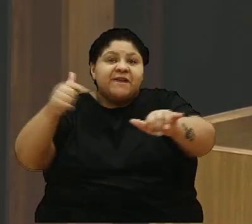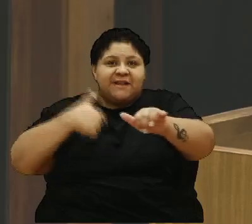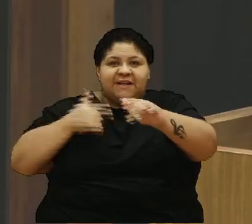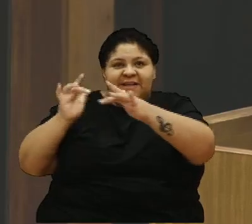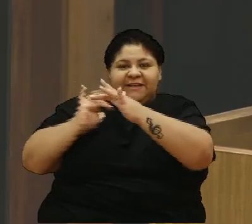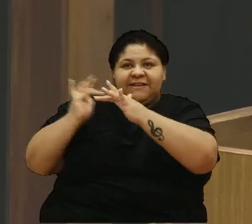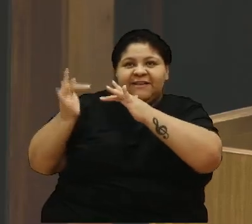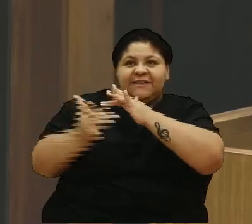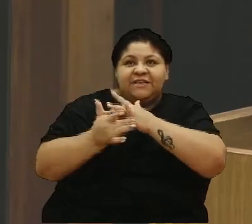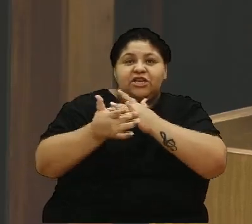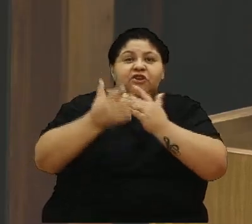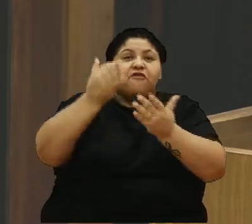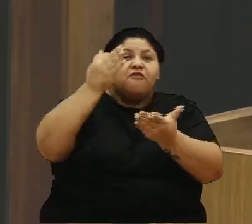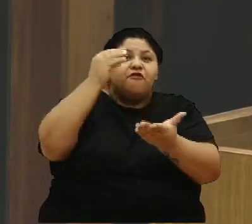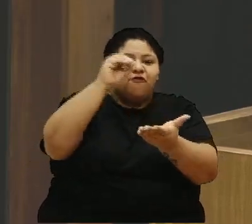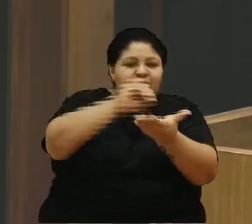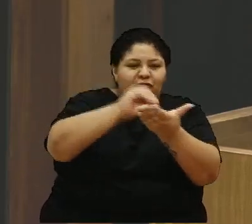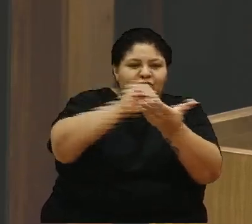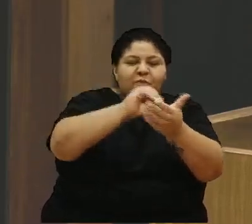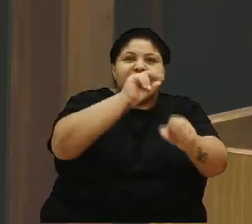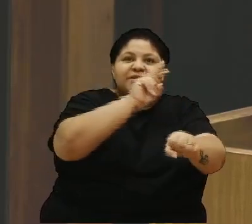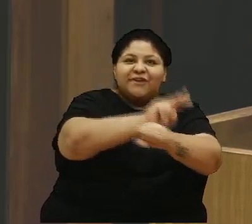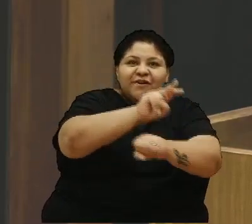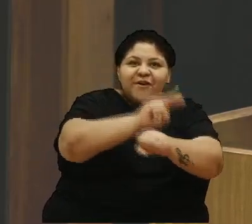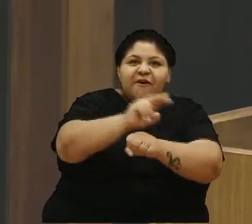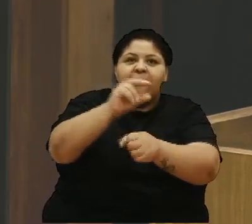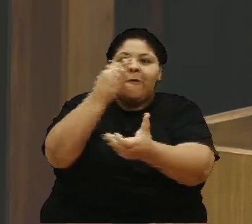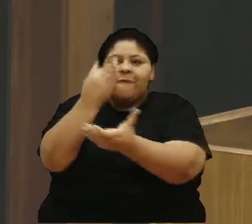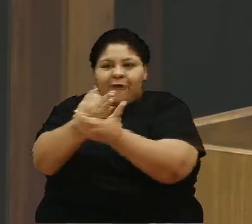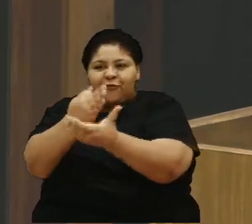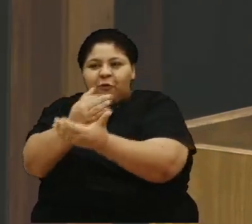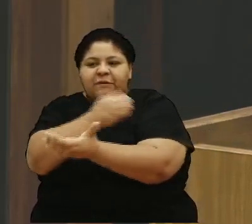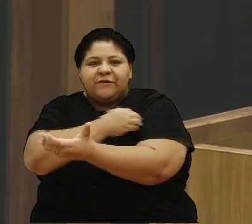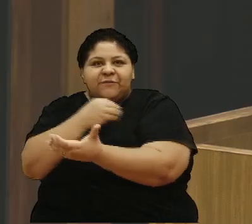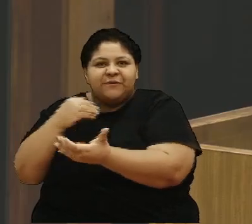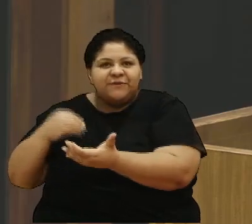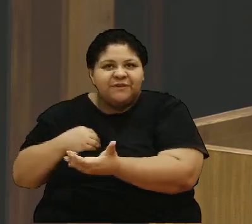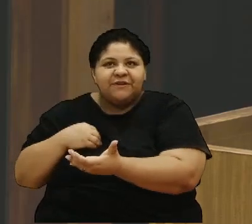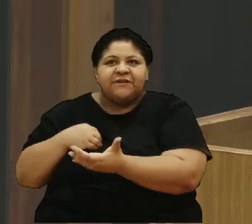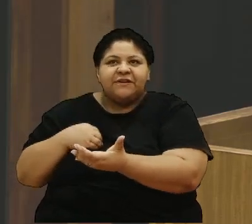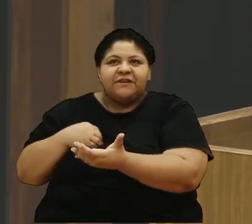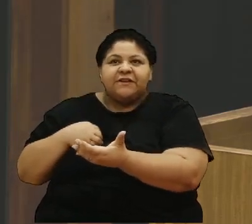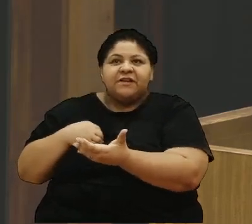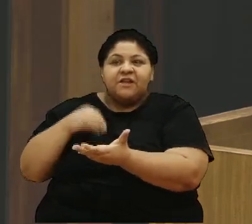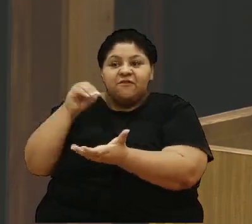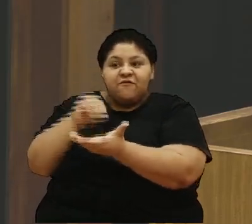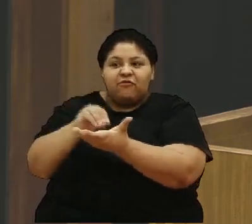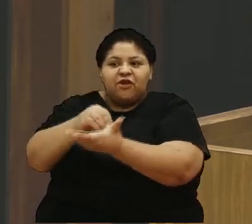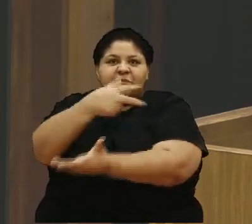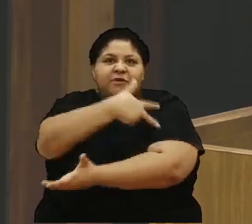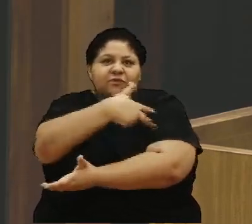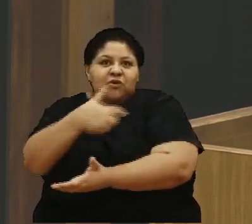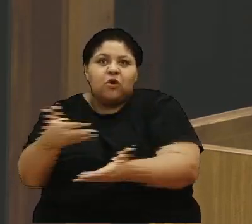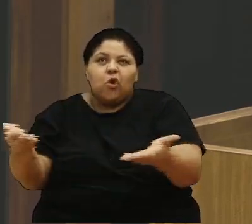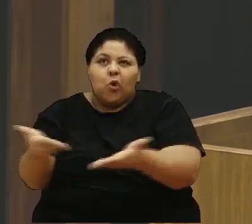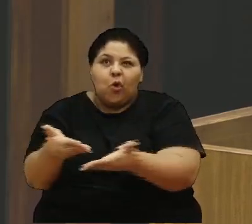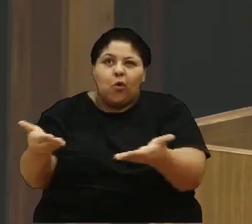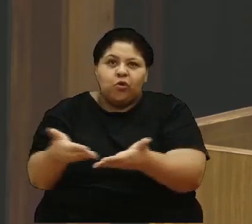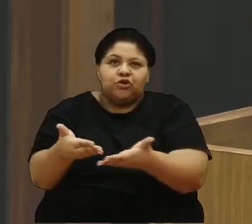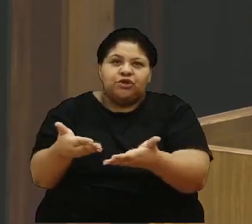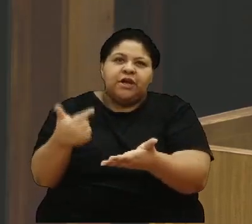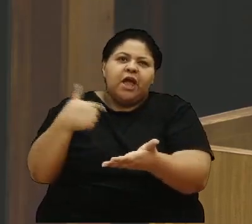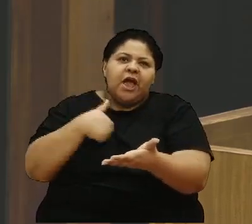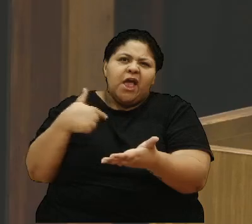de vagas, do faltômetro de médicos e do faltômetro de exames. Então, eu estou recebendo já nas minhas